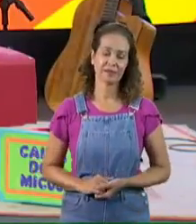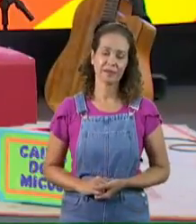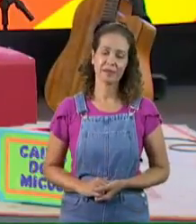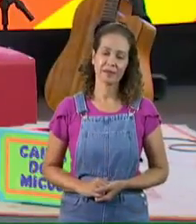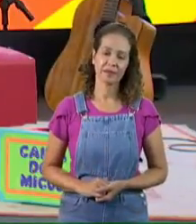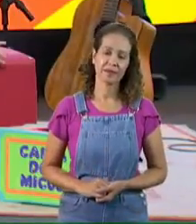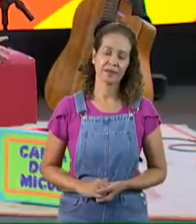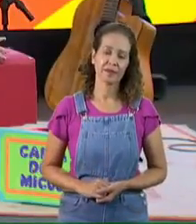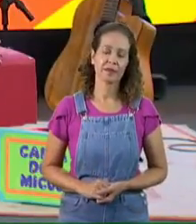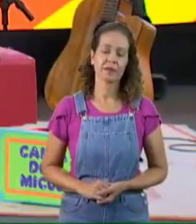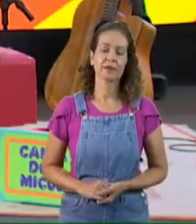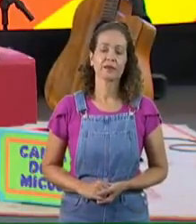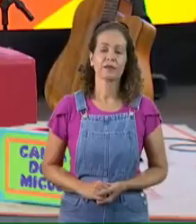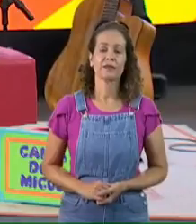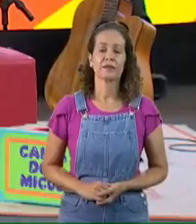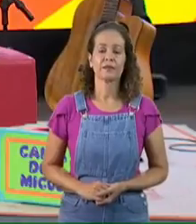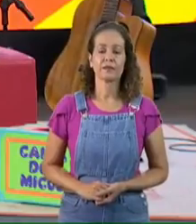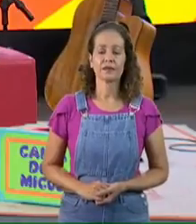Vai lá.